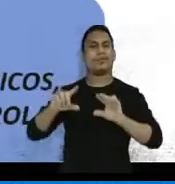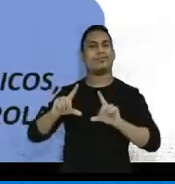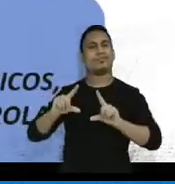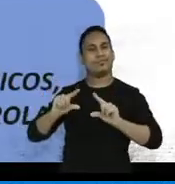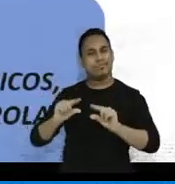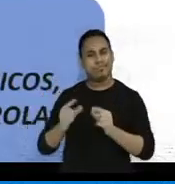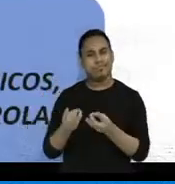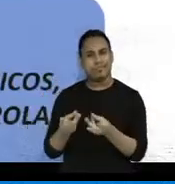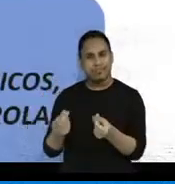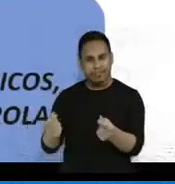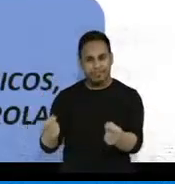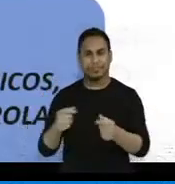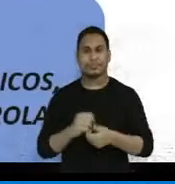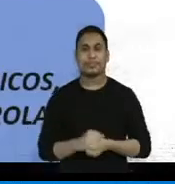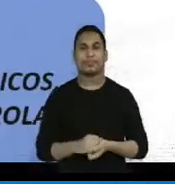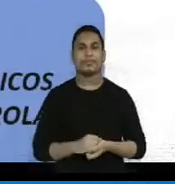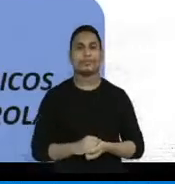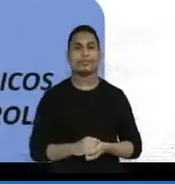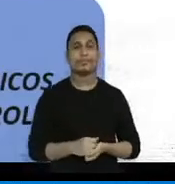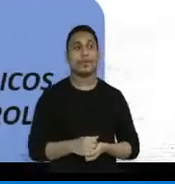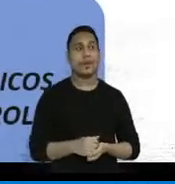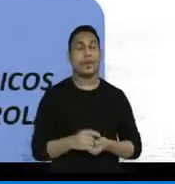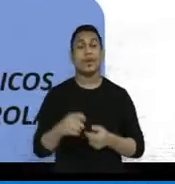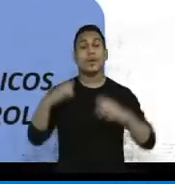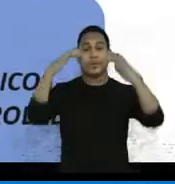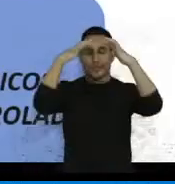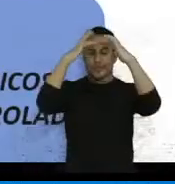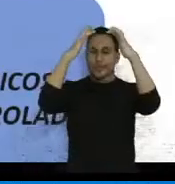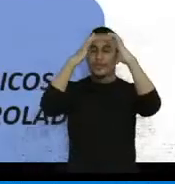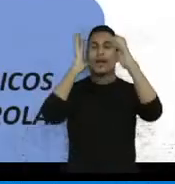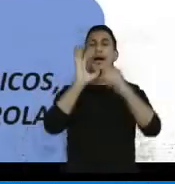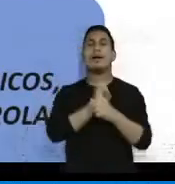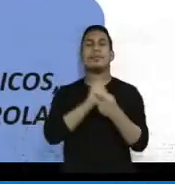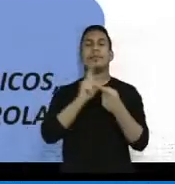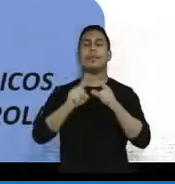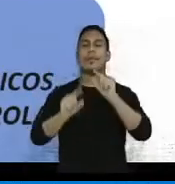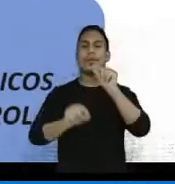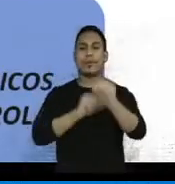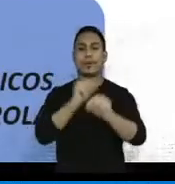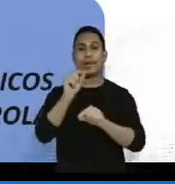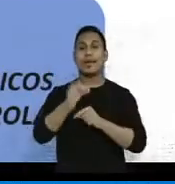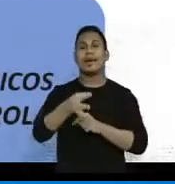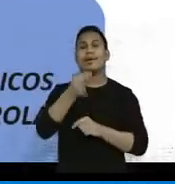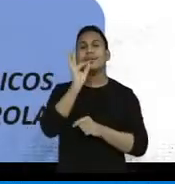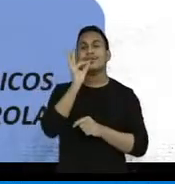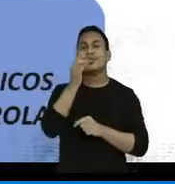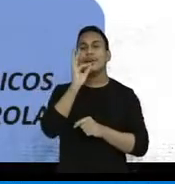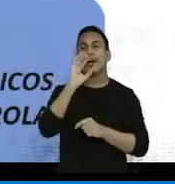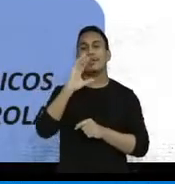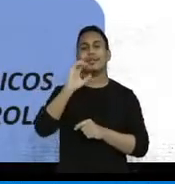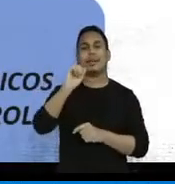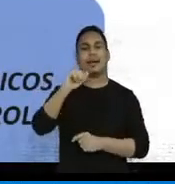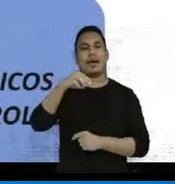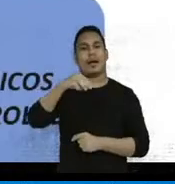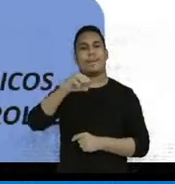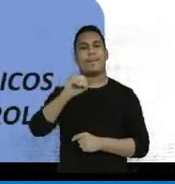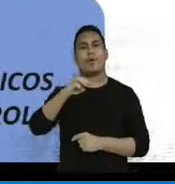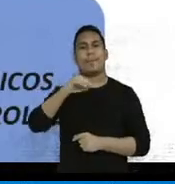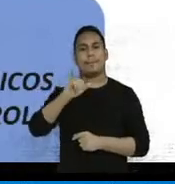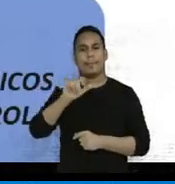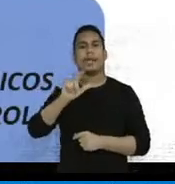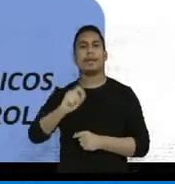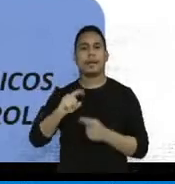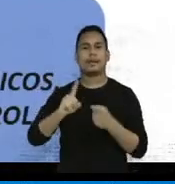para ter mais GABA é chá de camomila, chá de melissa, que é a nossa famosa cidreira. Então,